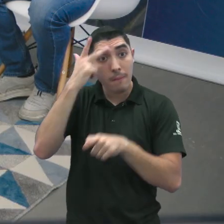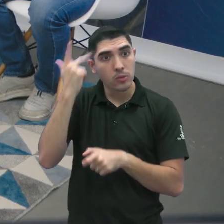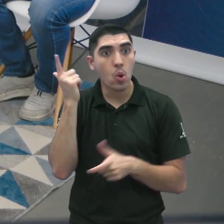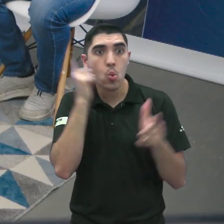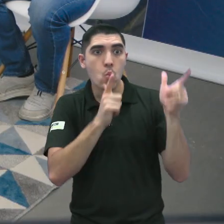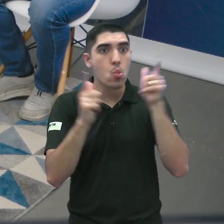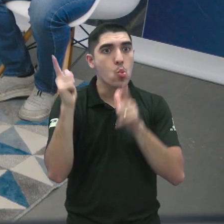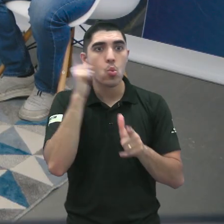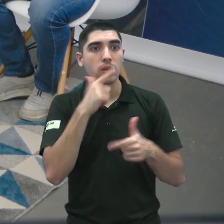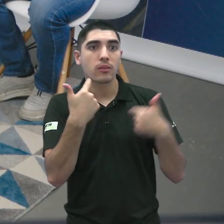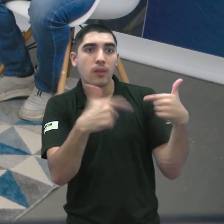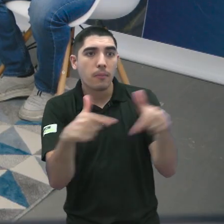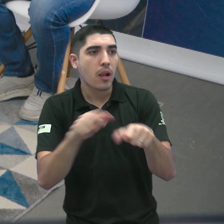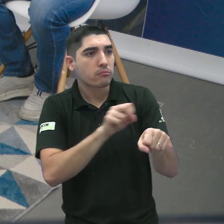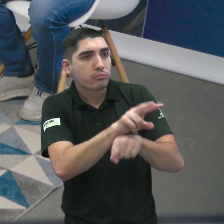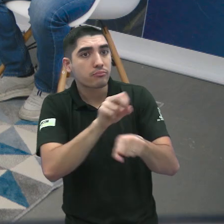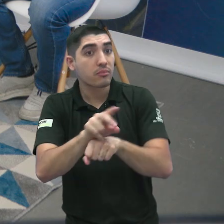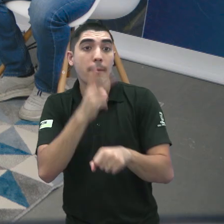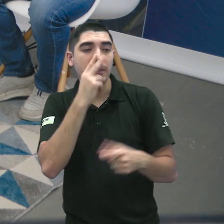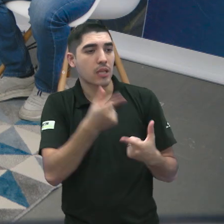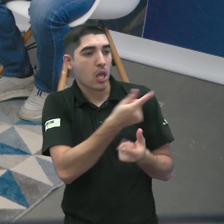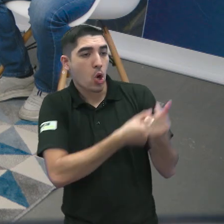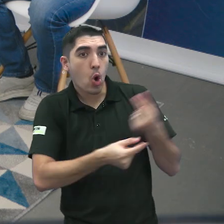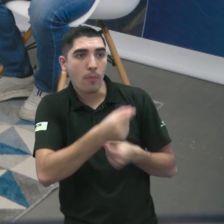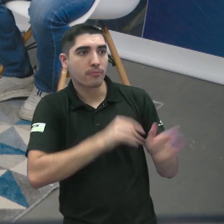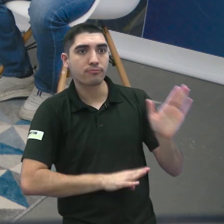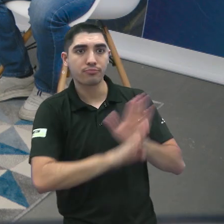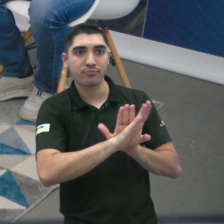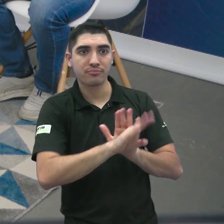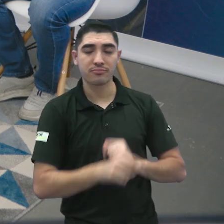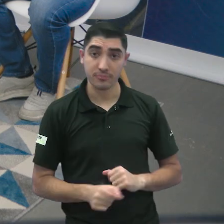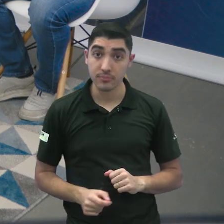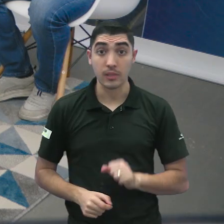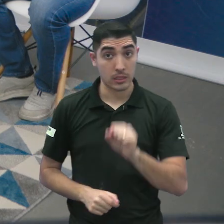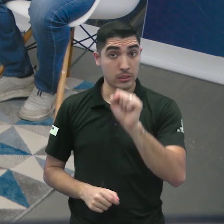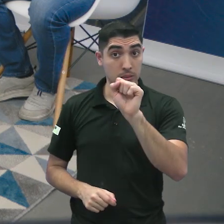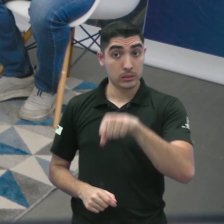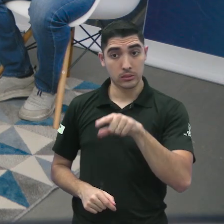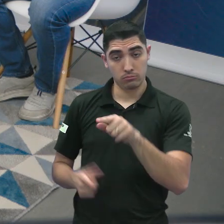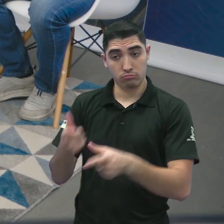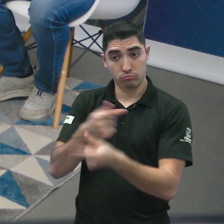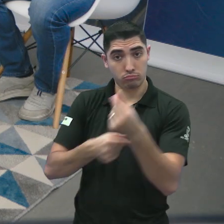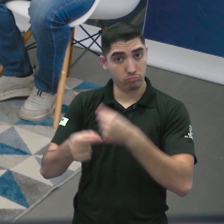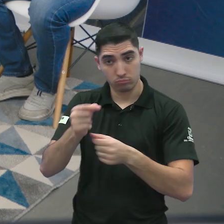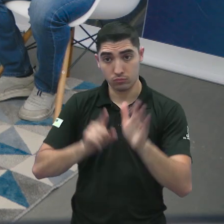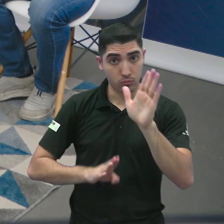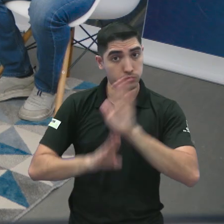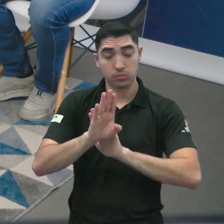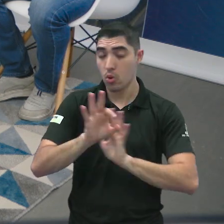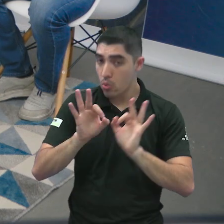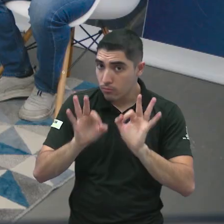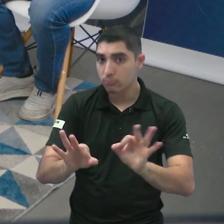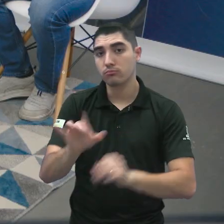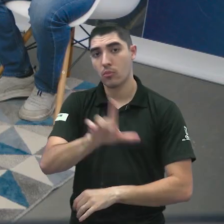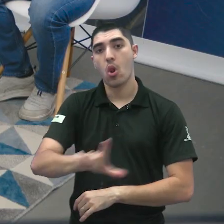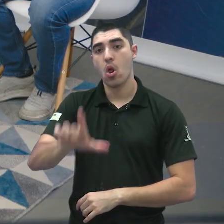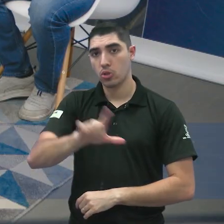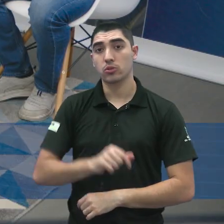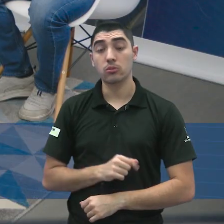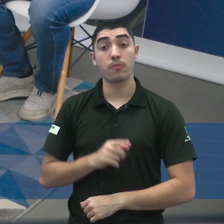uma movimentada muito boa na economia, não é? Sim, com certeza, Rafael. Um dos fatores